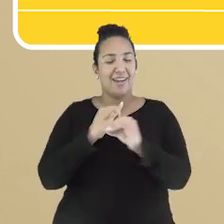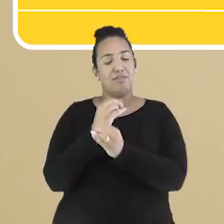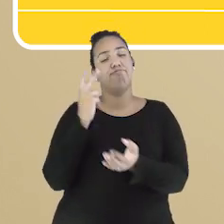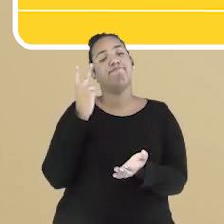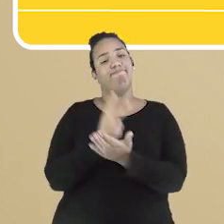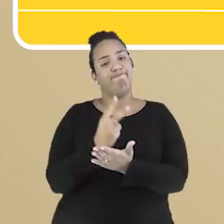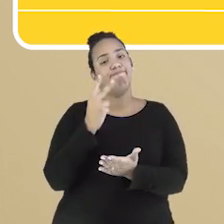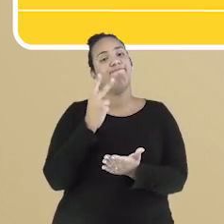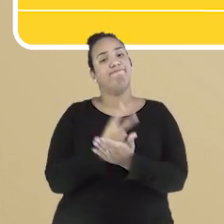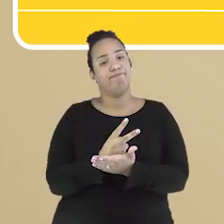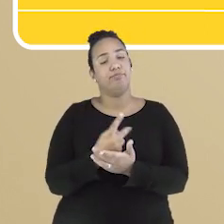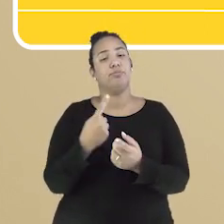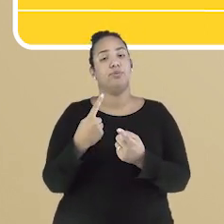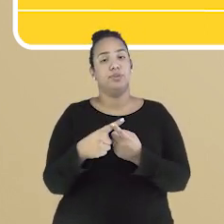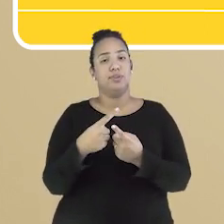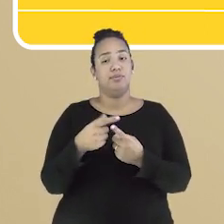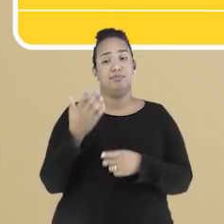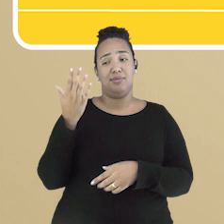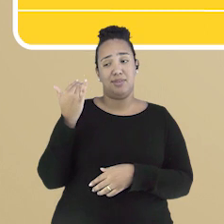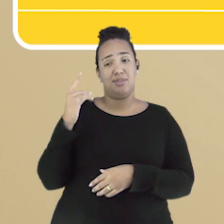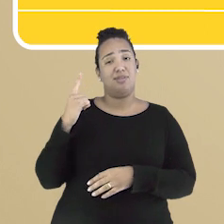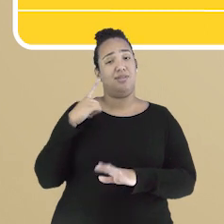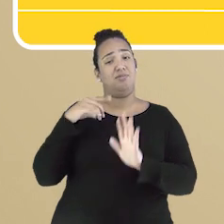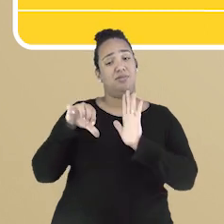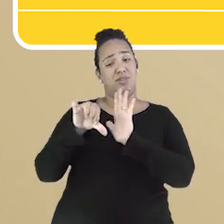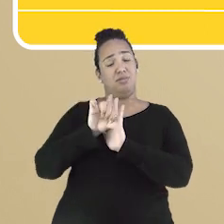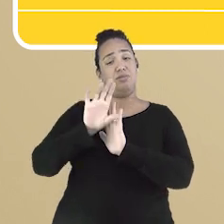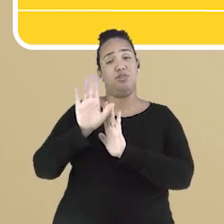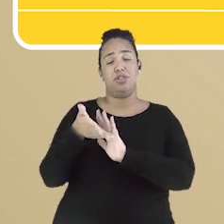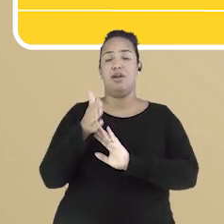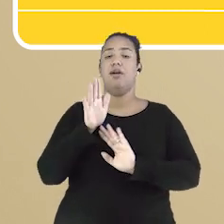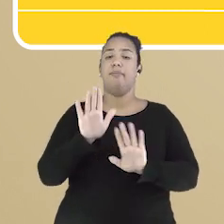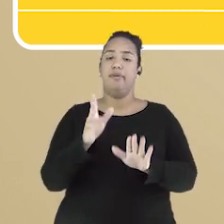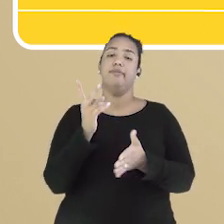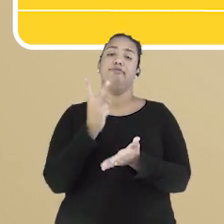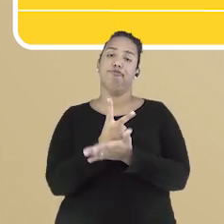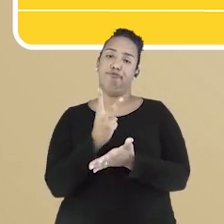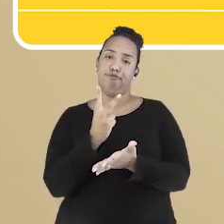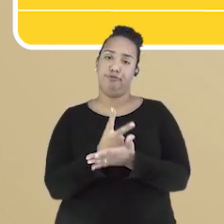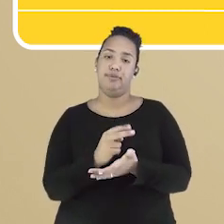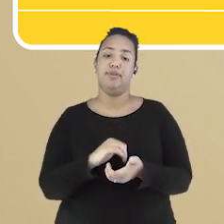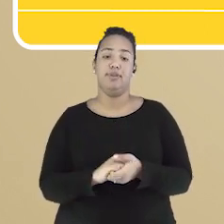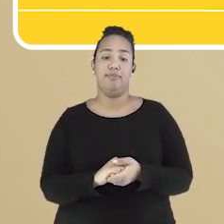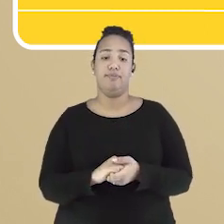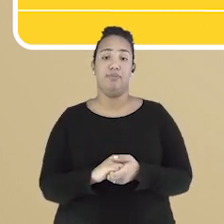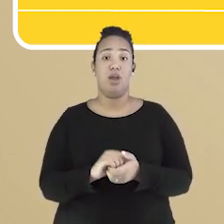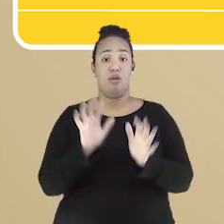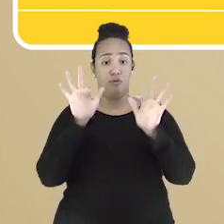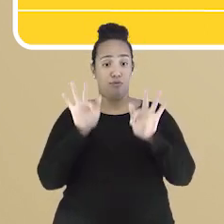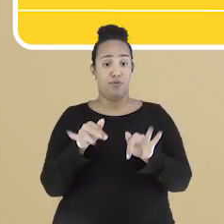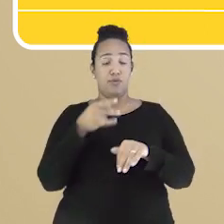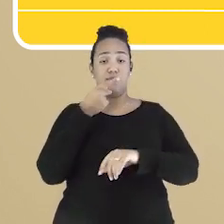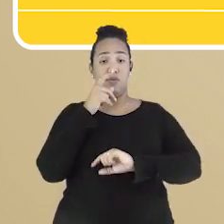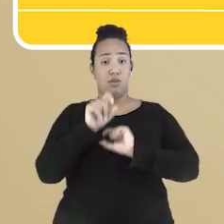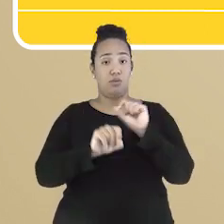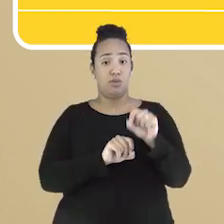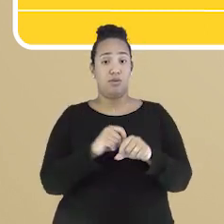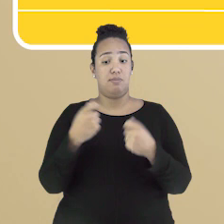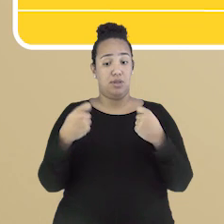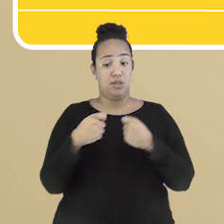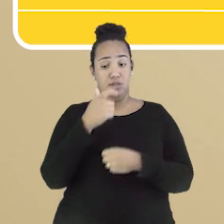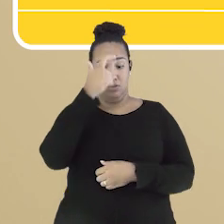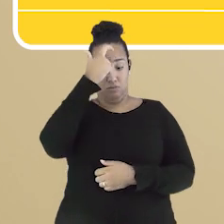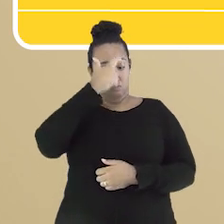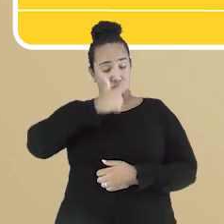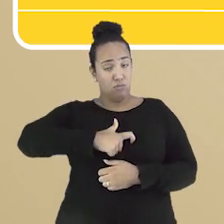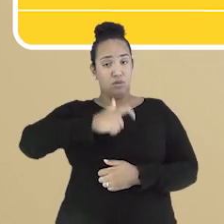disso, se referindo aos crimes cometidos através de aplicativos de relacionamento. Ao final, o autor escreve uma postura menos